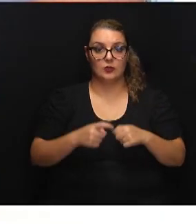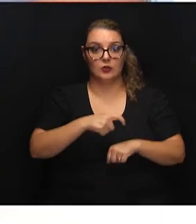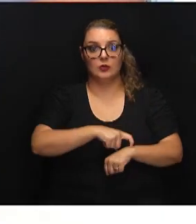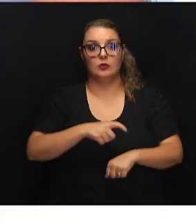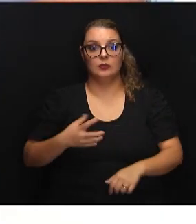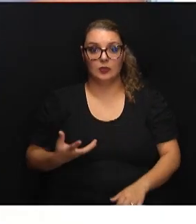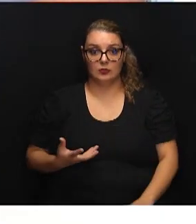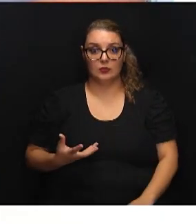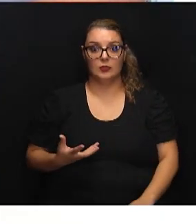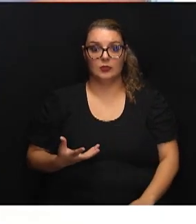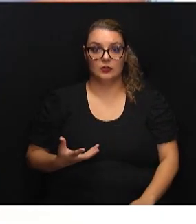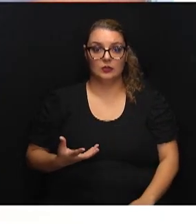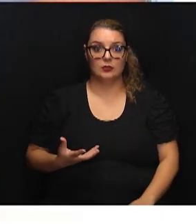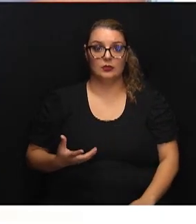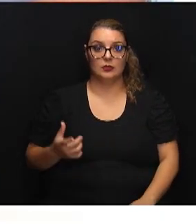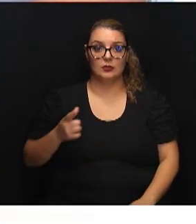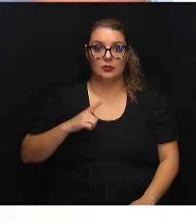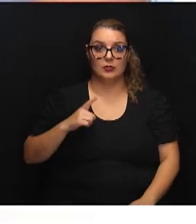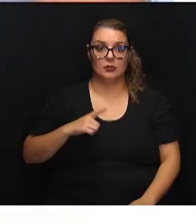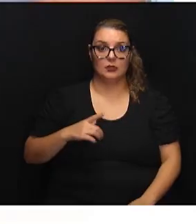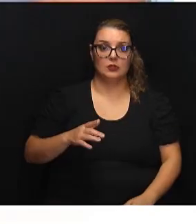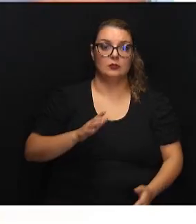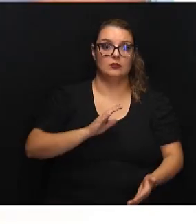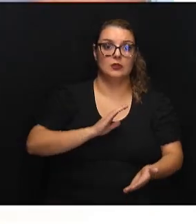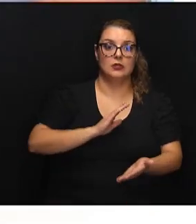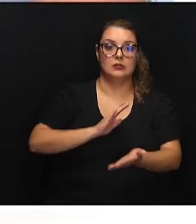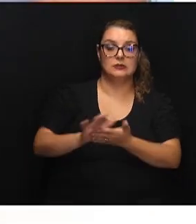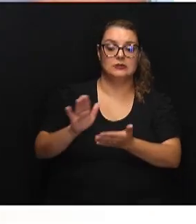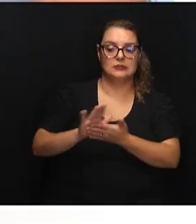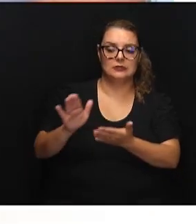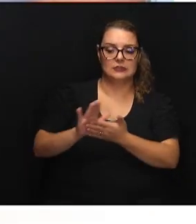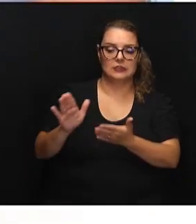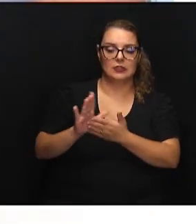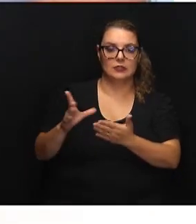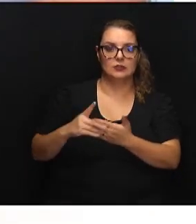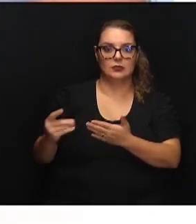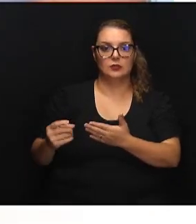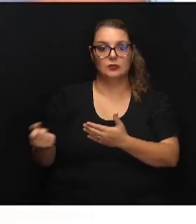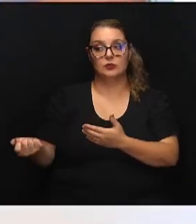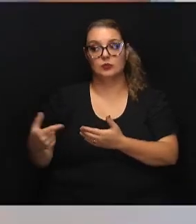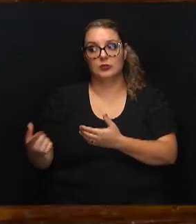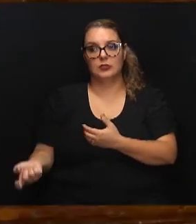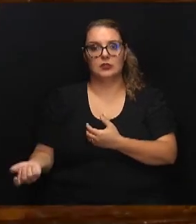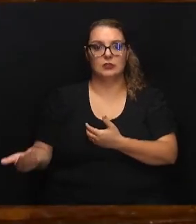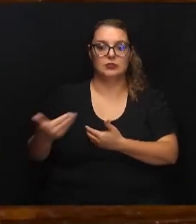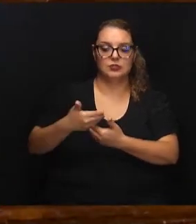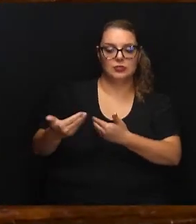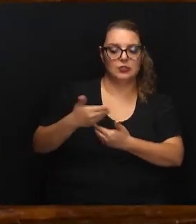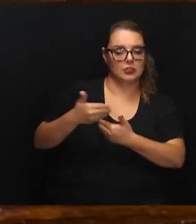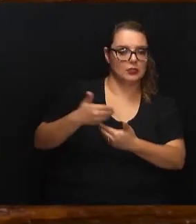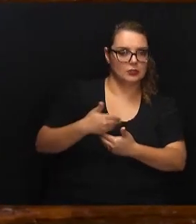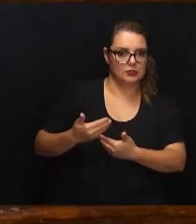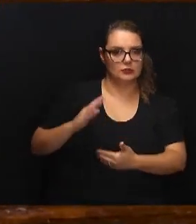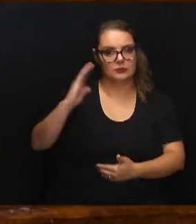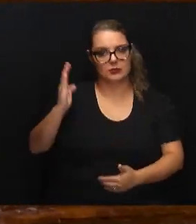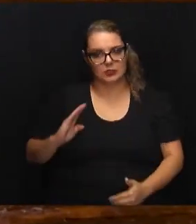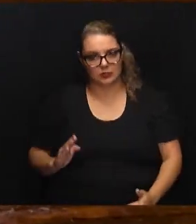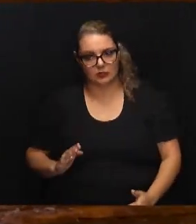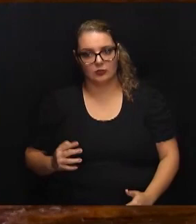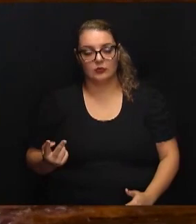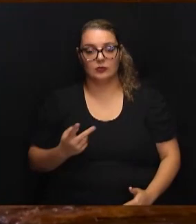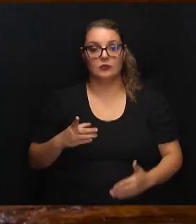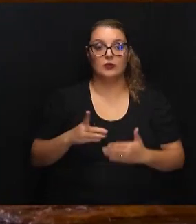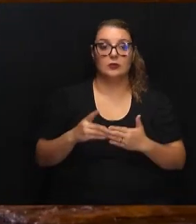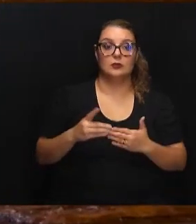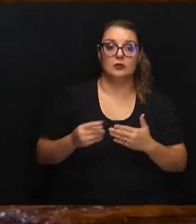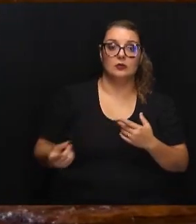está ocorrendo mais saída de dólar do que entrada. Certo? O valor do dólar dentro do Brasil depende desse fluxo